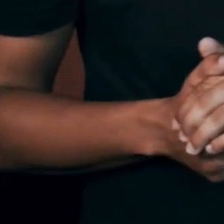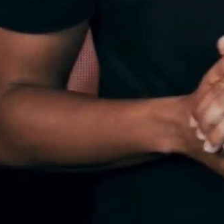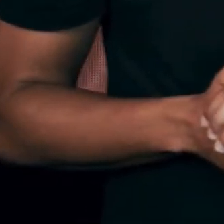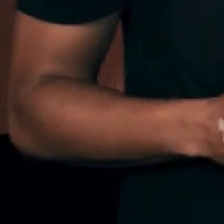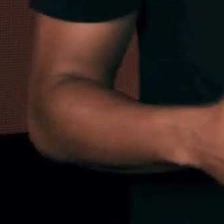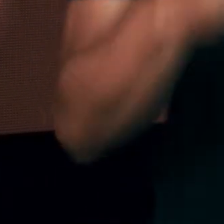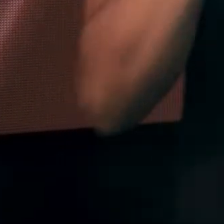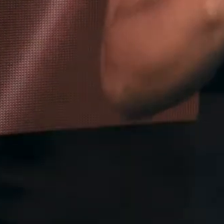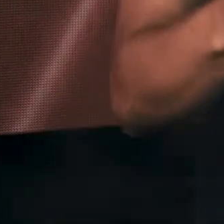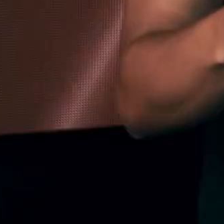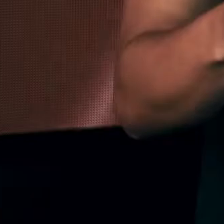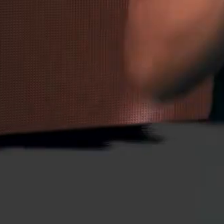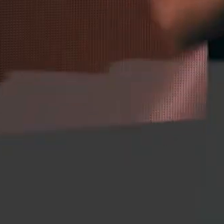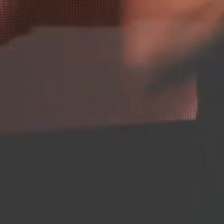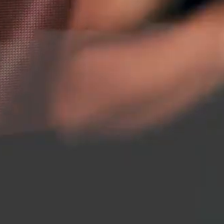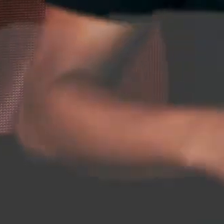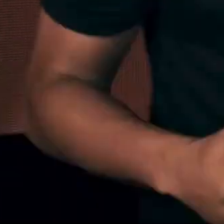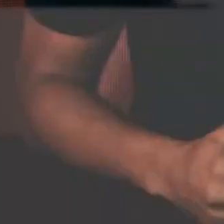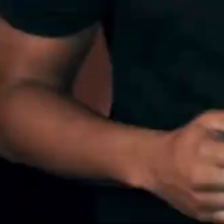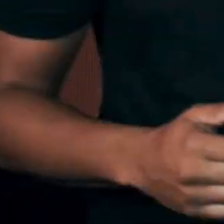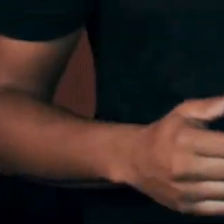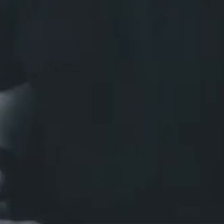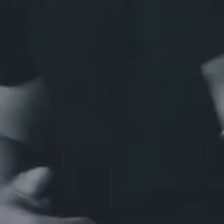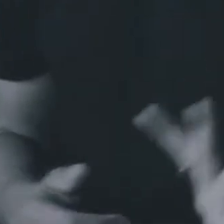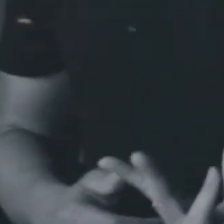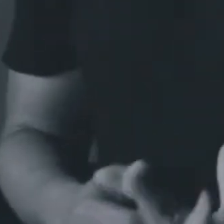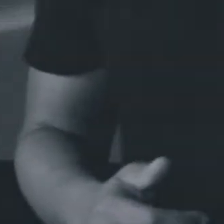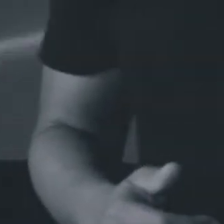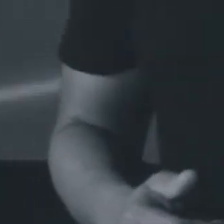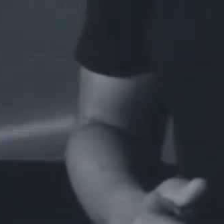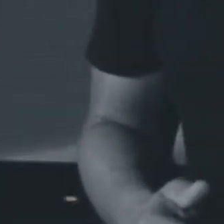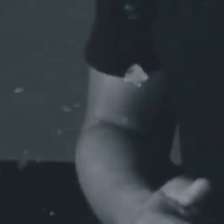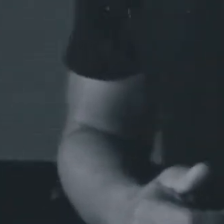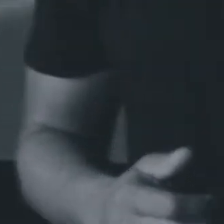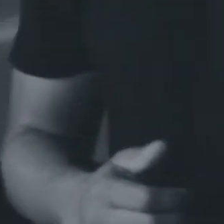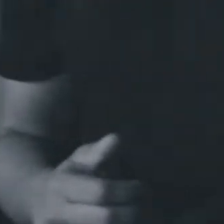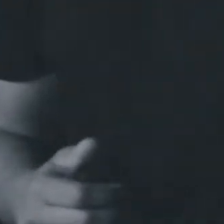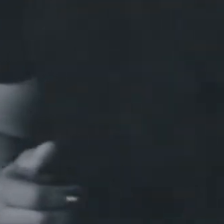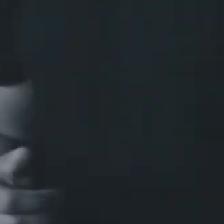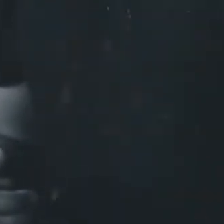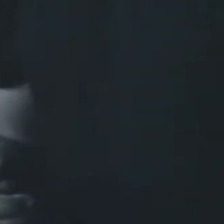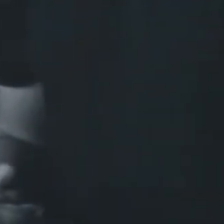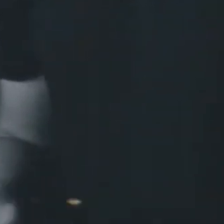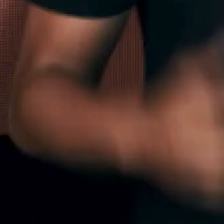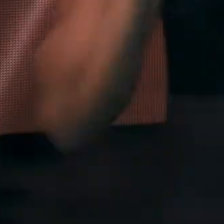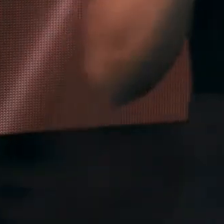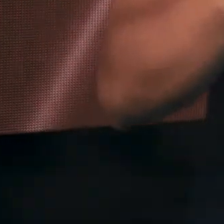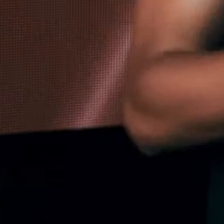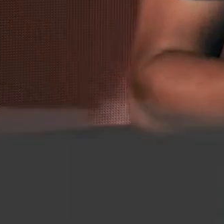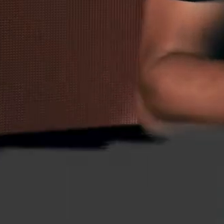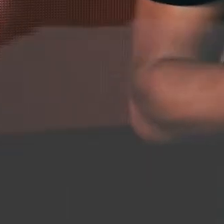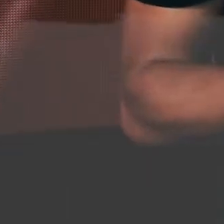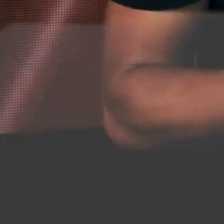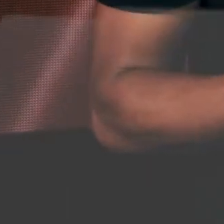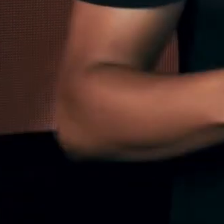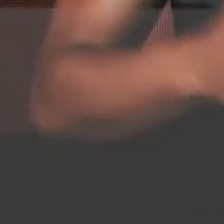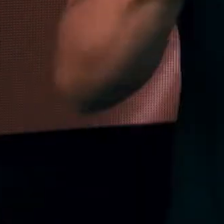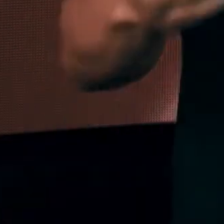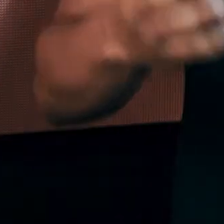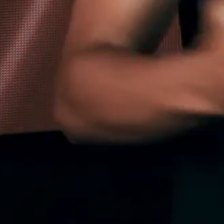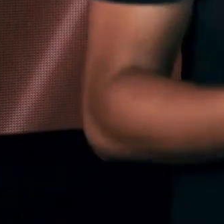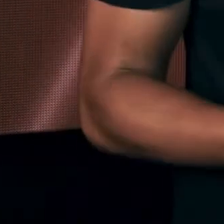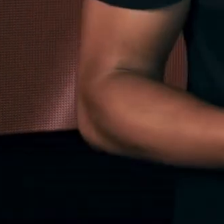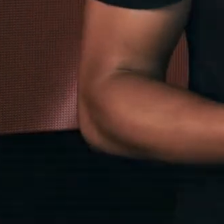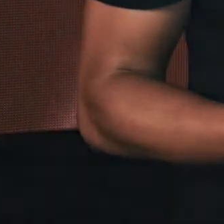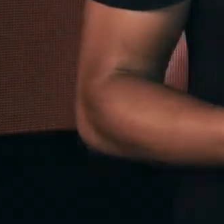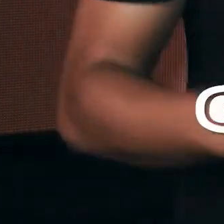EBD especial. Nós temos alguns times para você fazer parte também. Como dança, teatro, isso. Mídia... Nos siga nas nossas redes sociais para